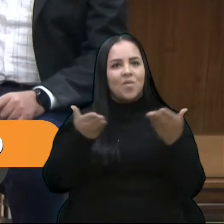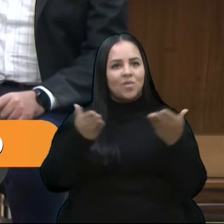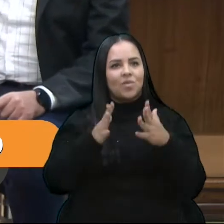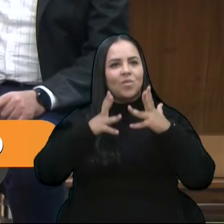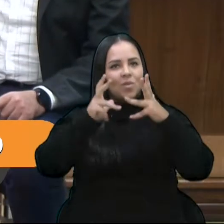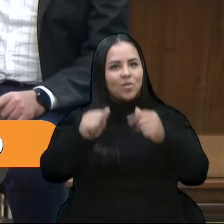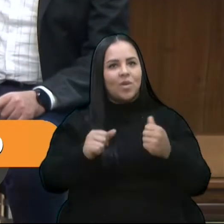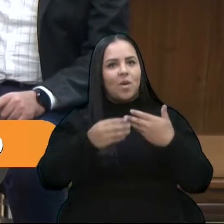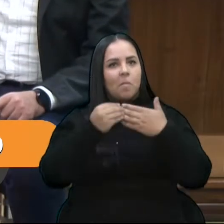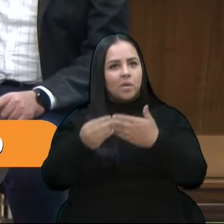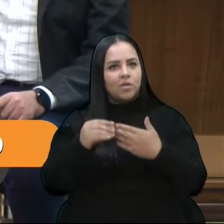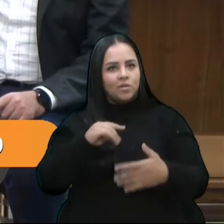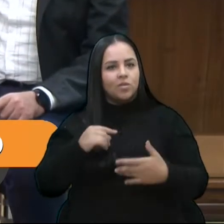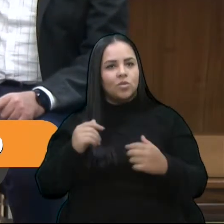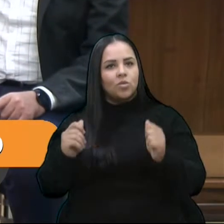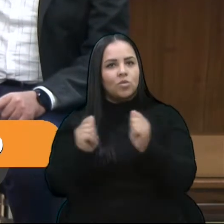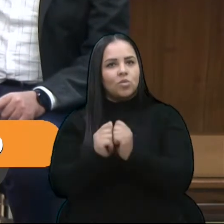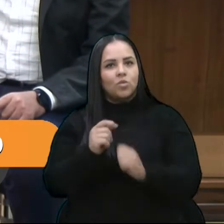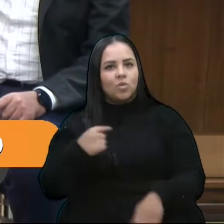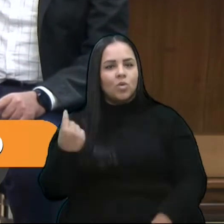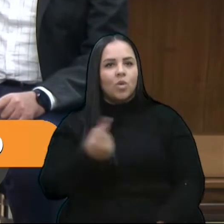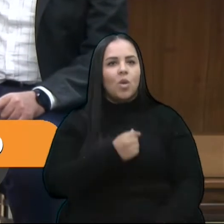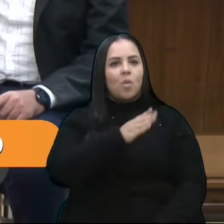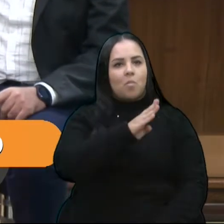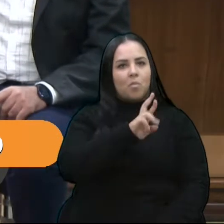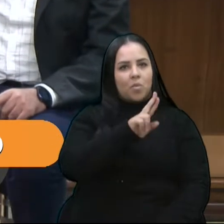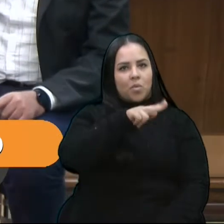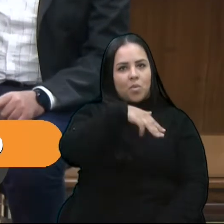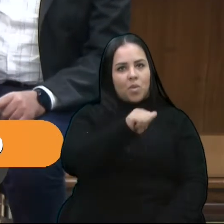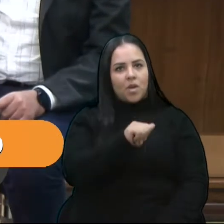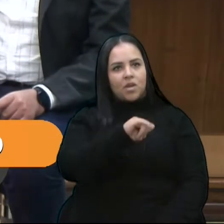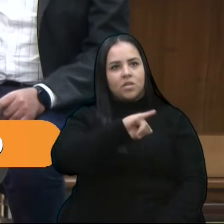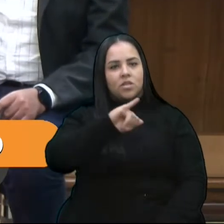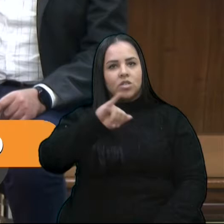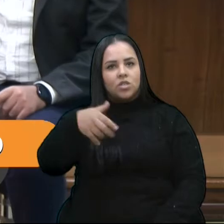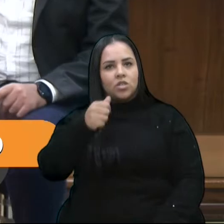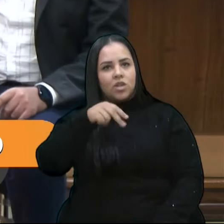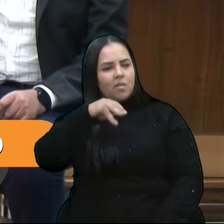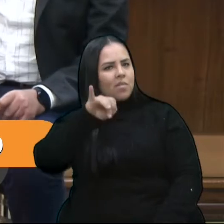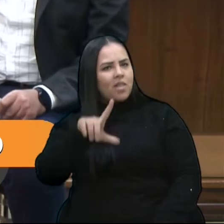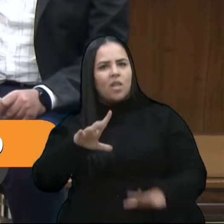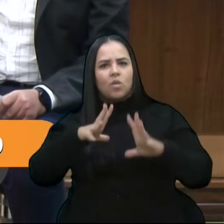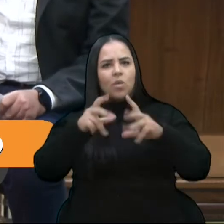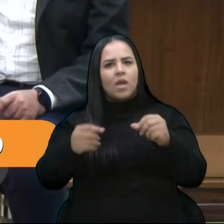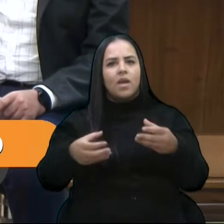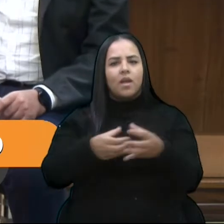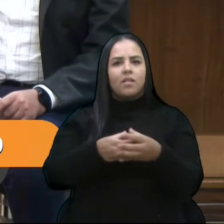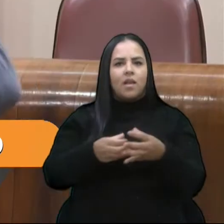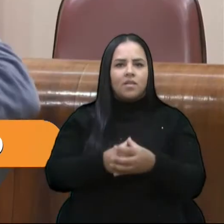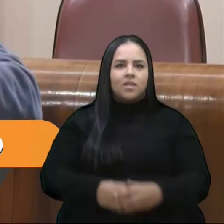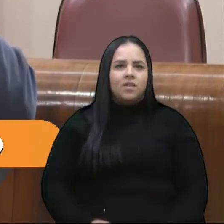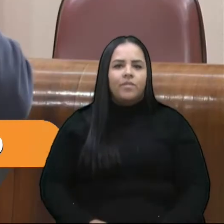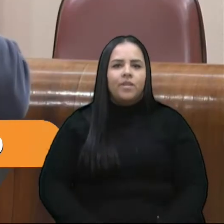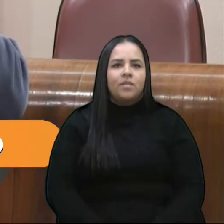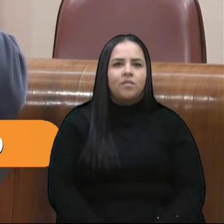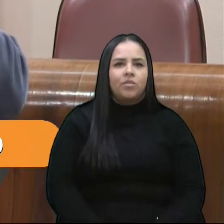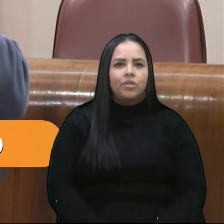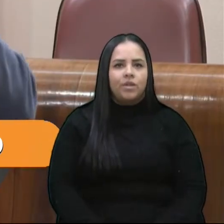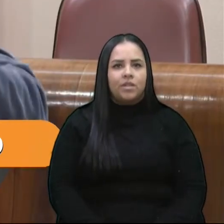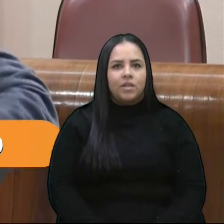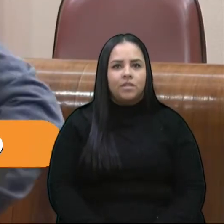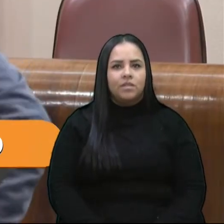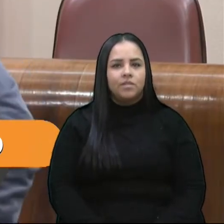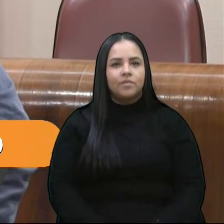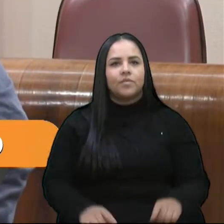acompanham. Estão junto conosco aqui, a Bruna, a Jamila, enfim, toda a equipe. Com certeza. Muito obrigado pela parceria. E a você que está com a gente nas